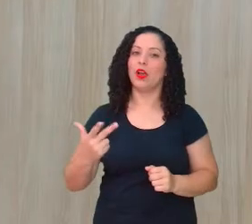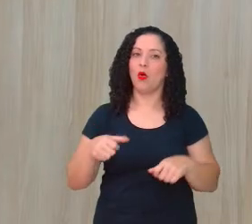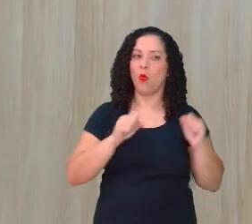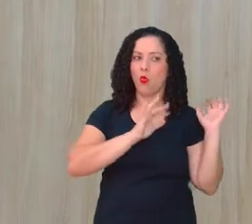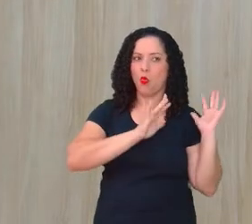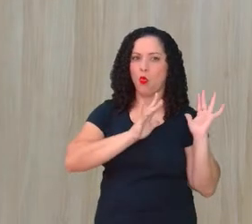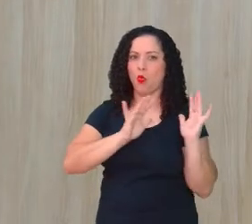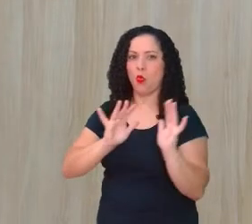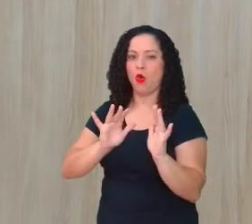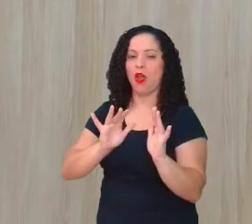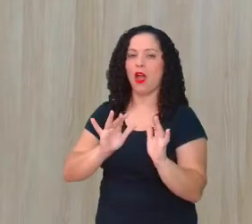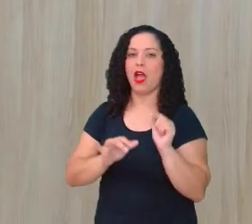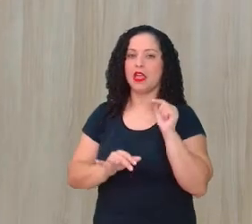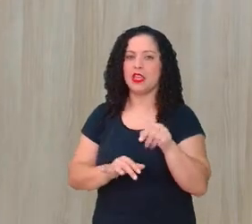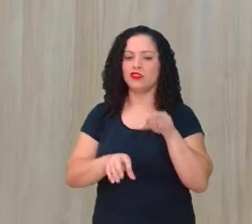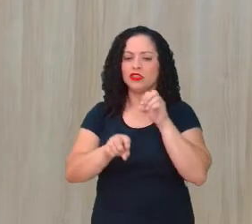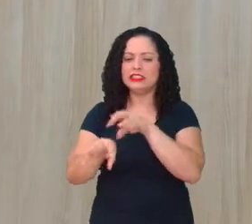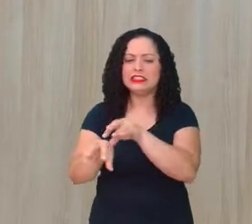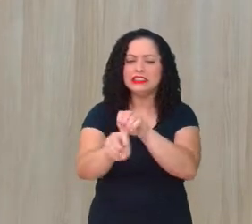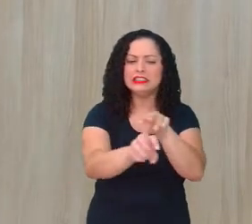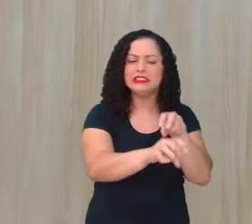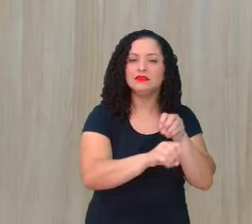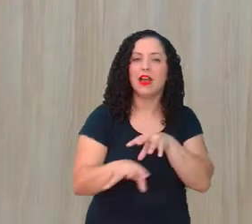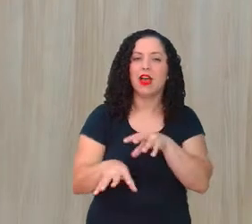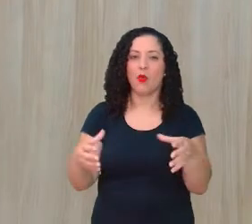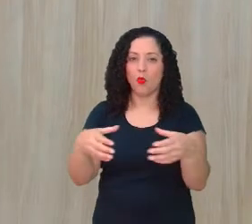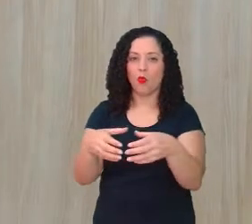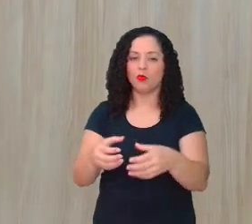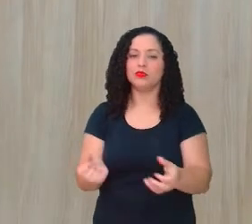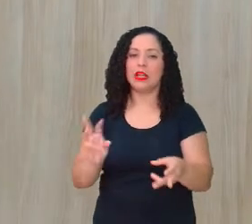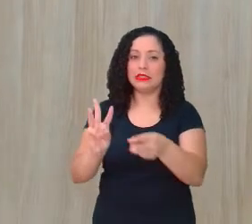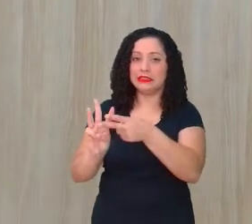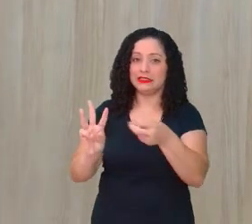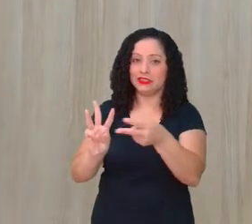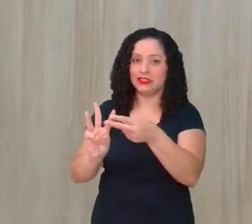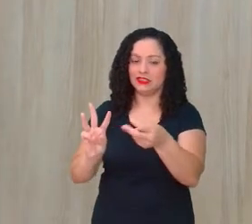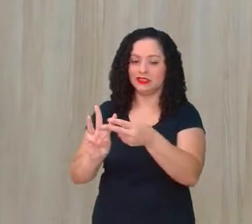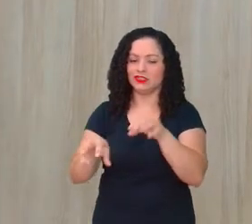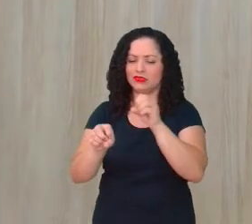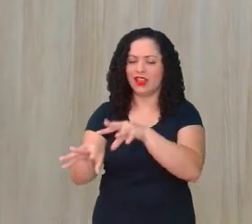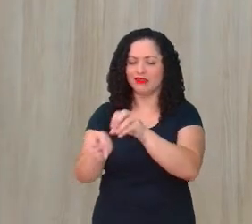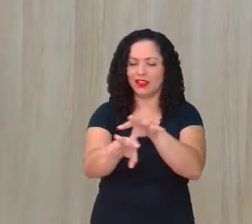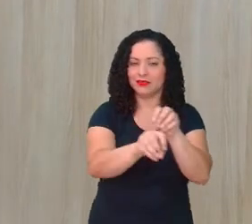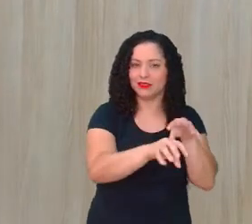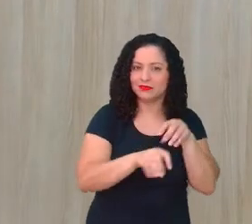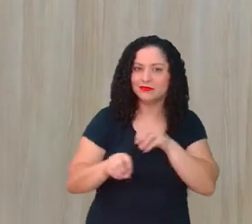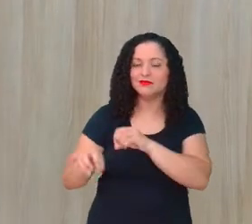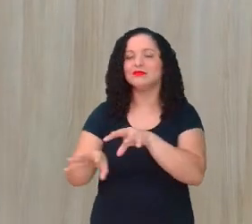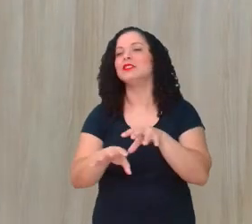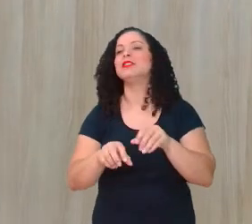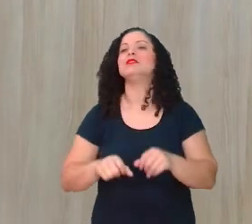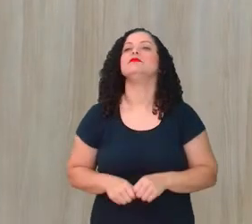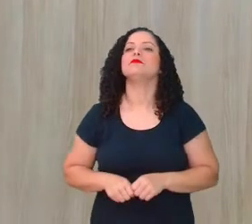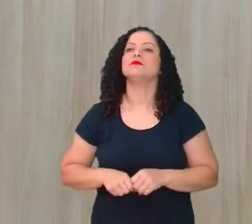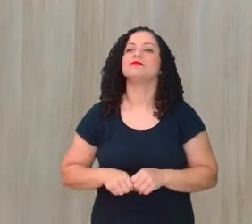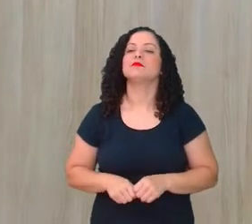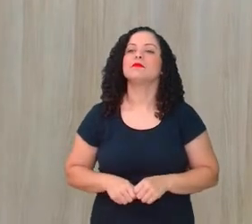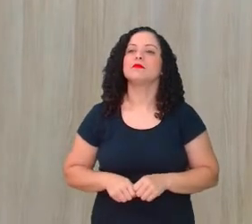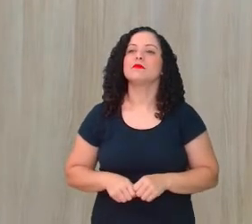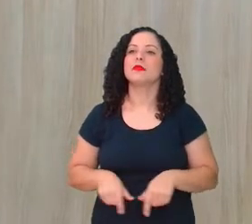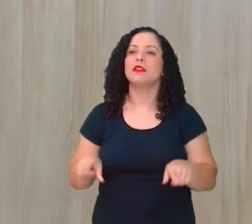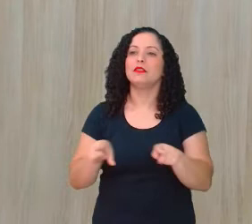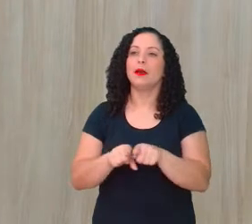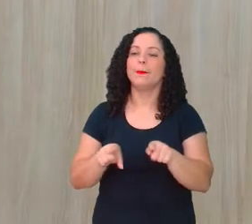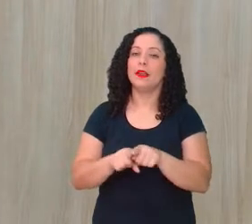são eles que vão catequizar os indígenas, né? E por meio dos tribunais do Santo Ofício, né? A